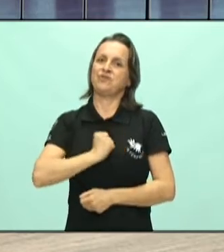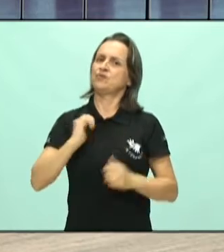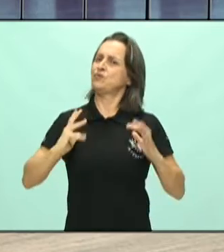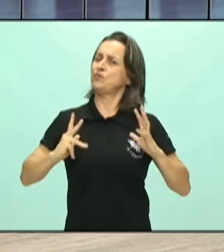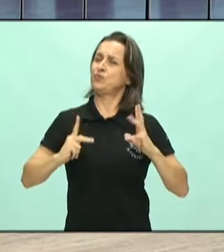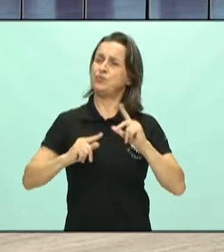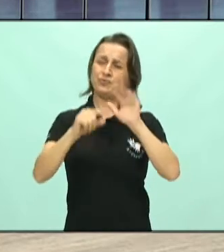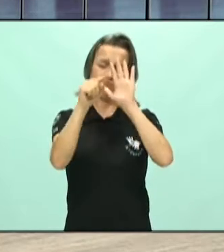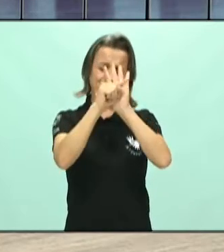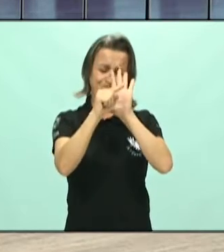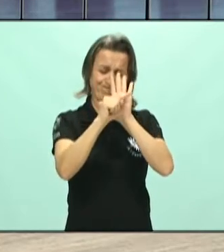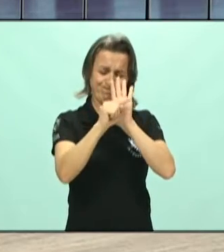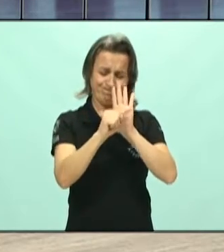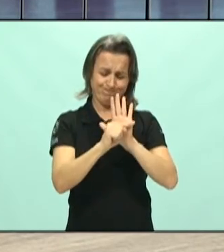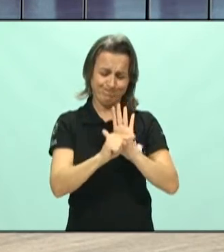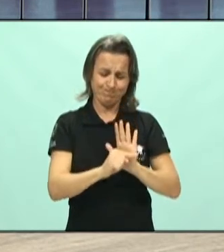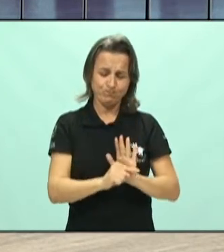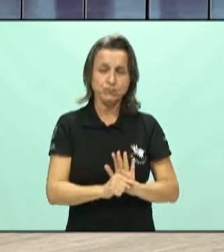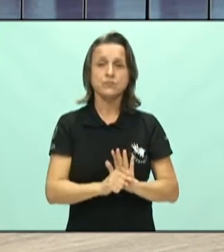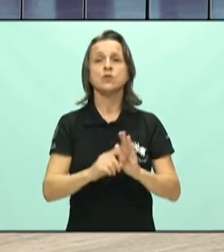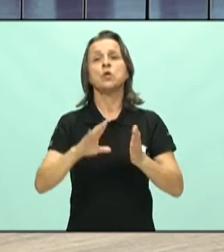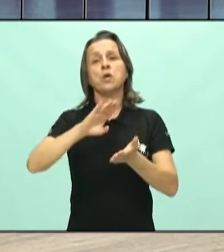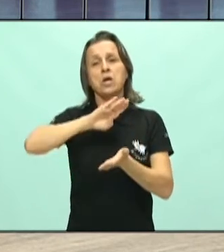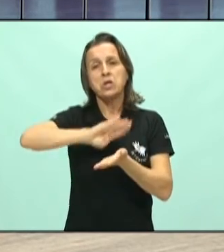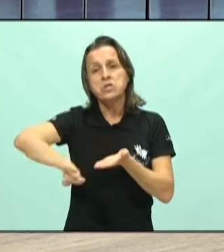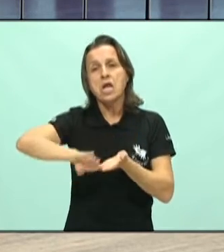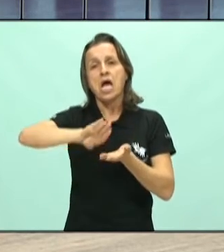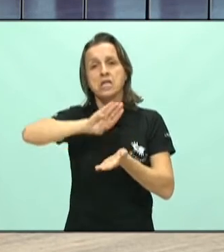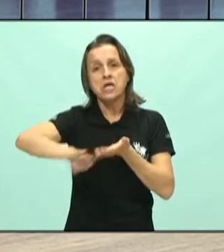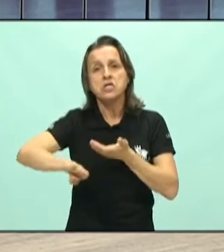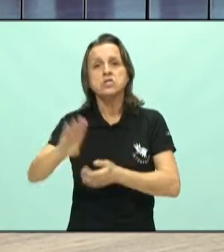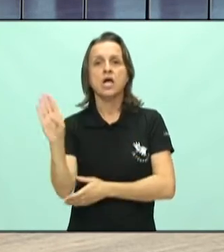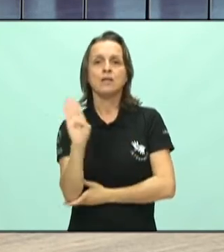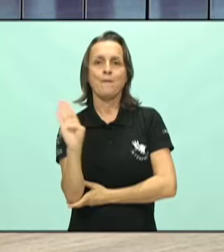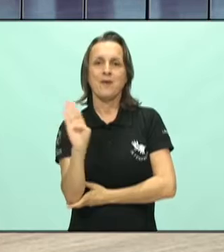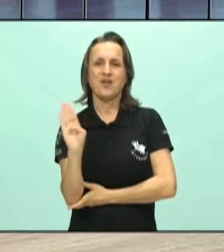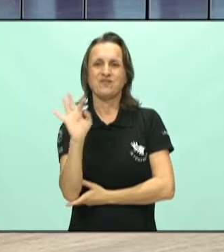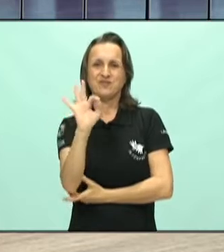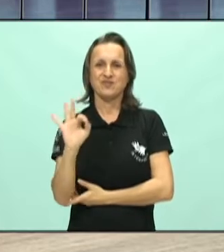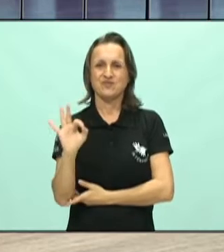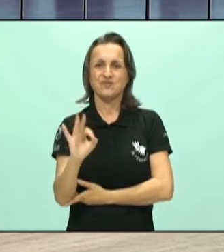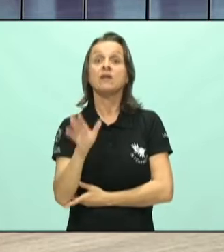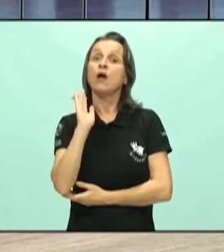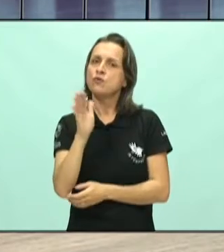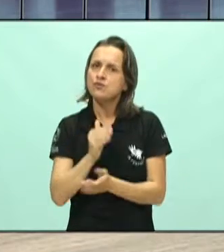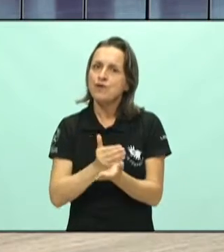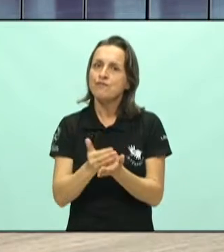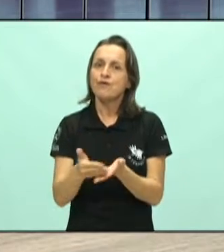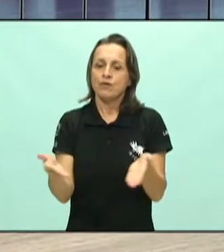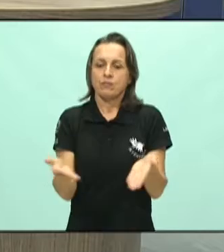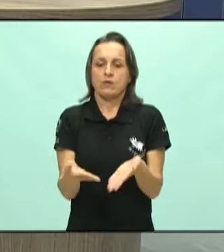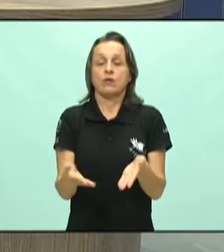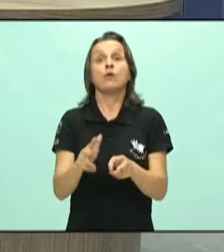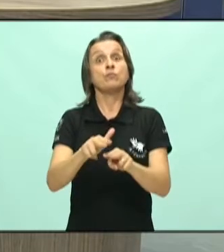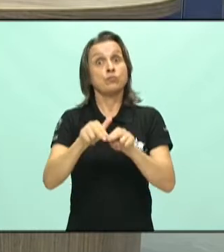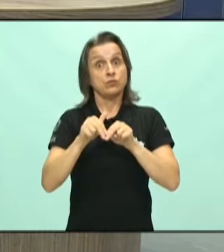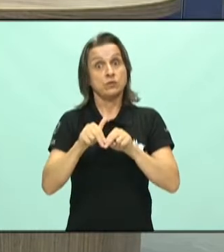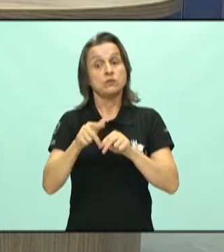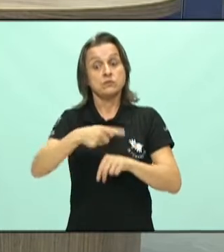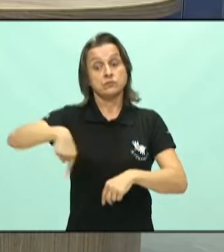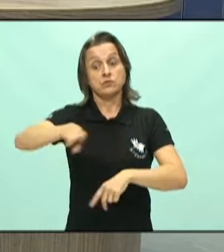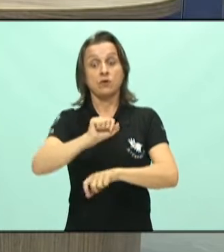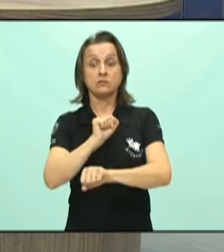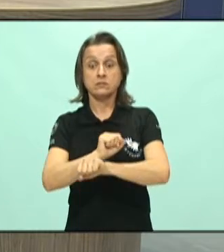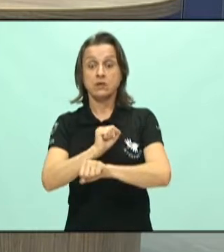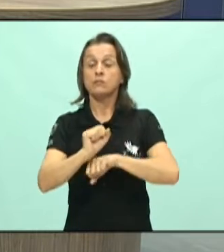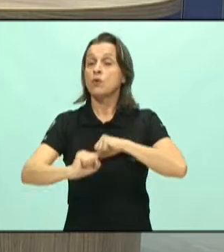efeitos negativos, toda a retirada dos incentivos, ela já começa a ser operada. Por isso que nós aguardamos muito